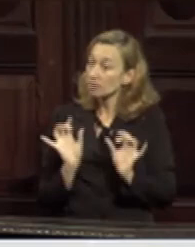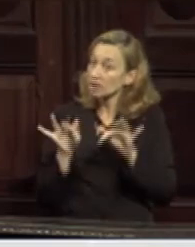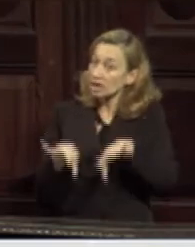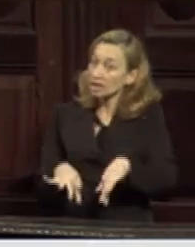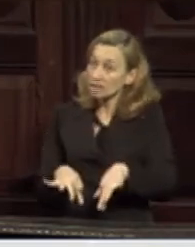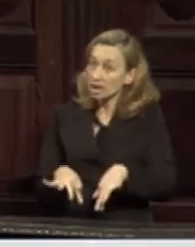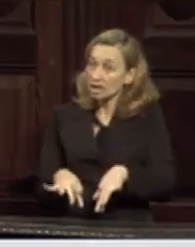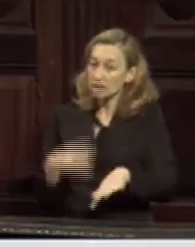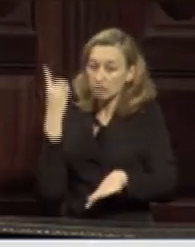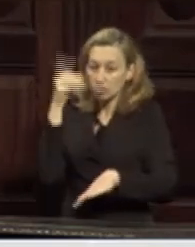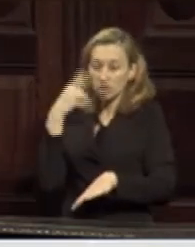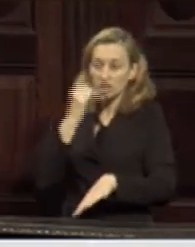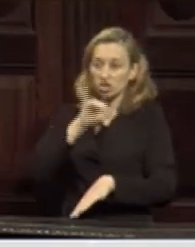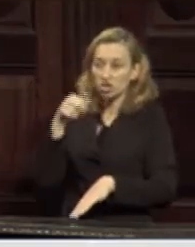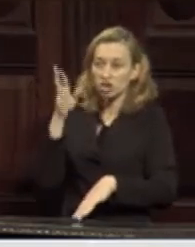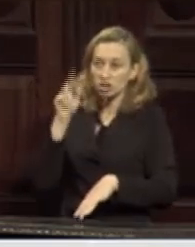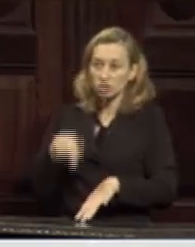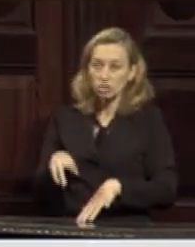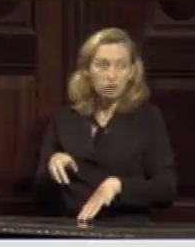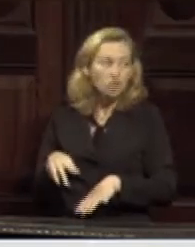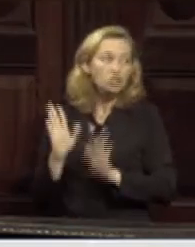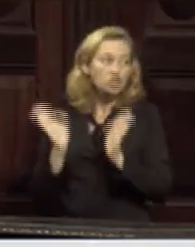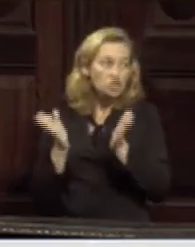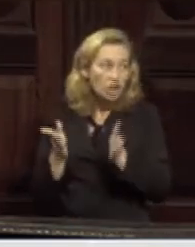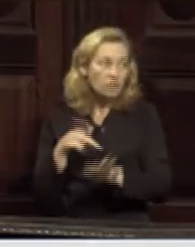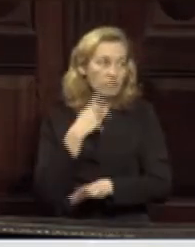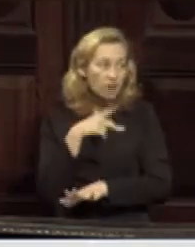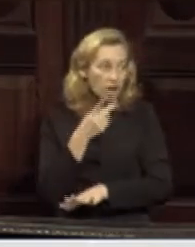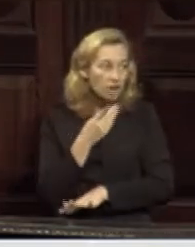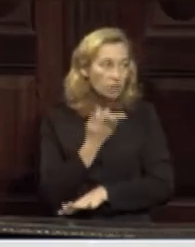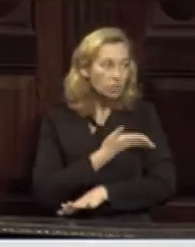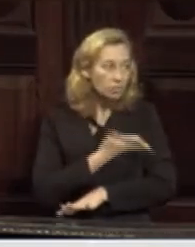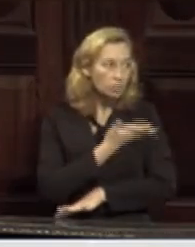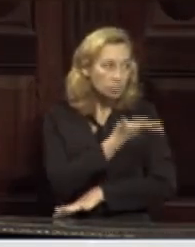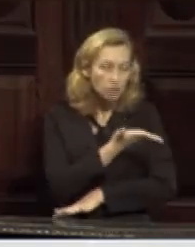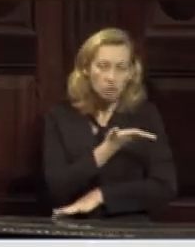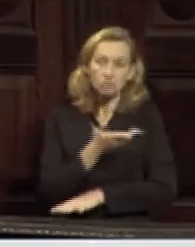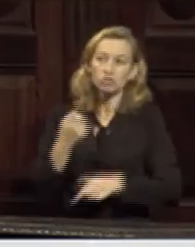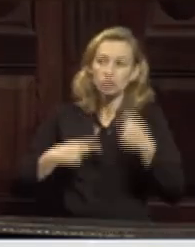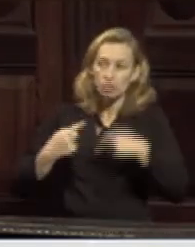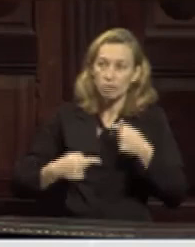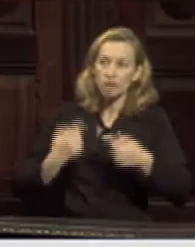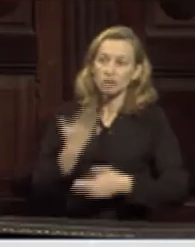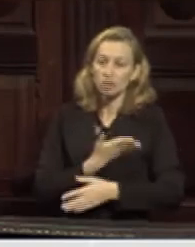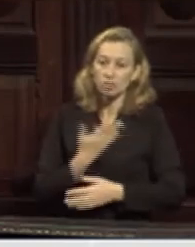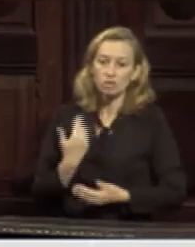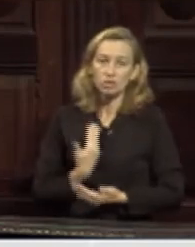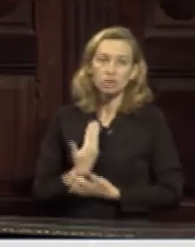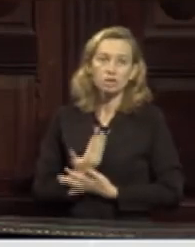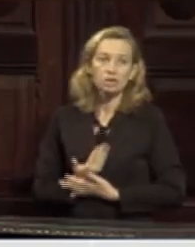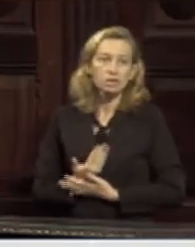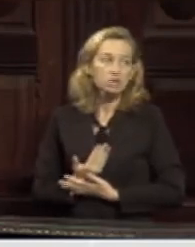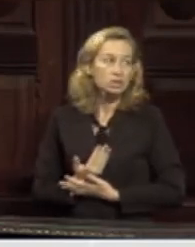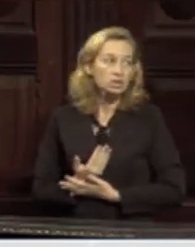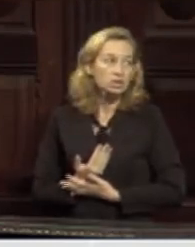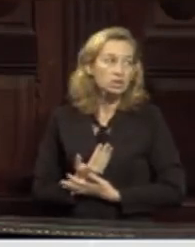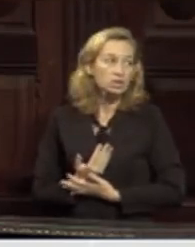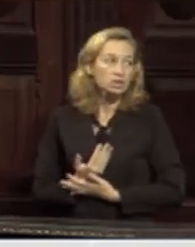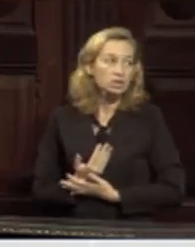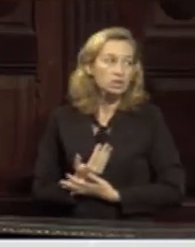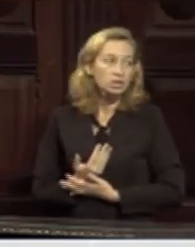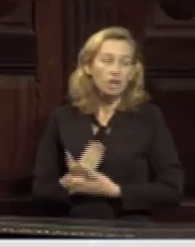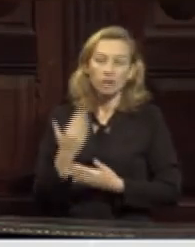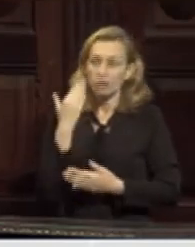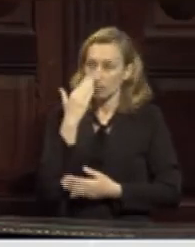Mendes, já informo a Vossa Excelência que estarei presente no debate da nossa comissão especial, da